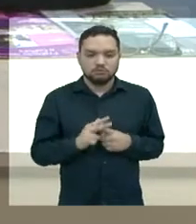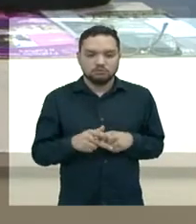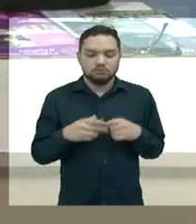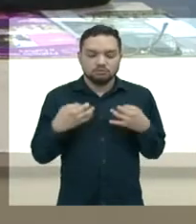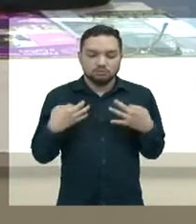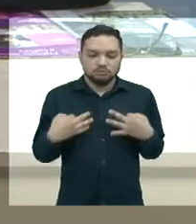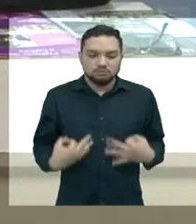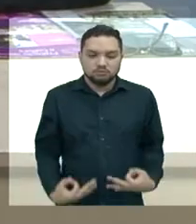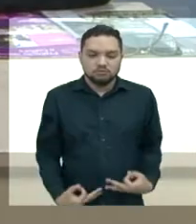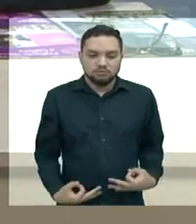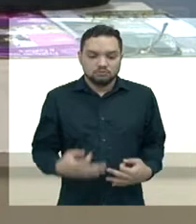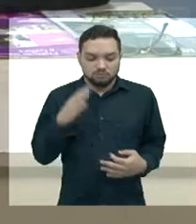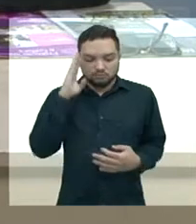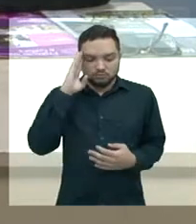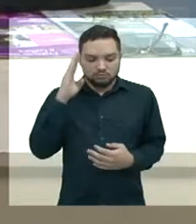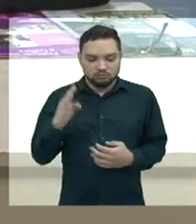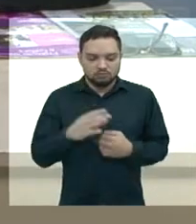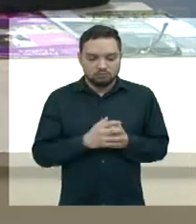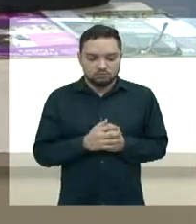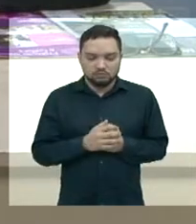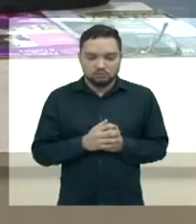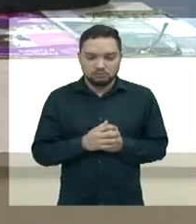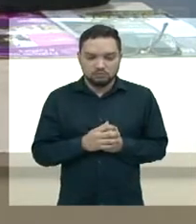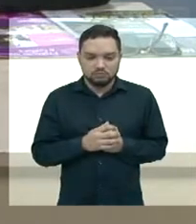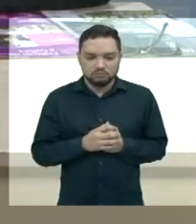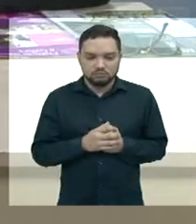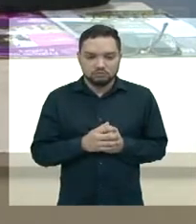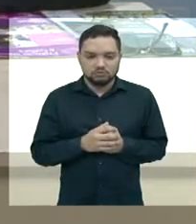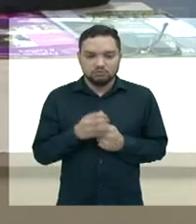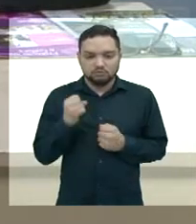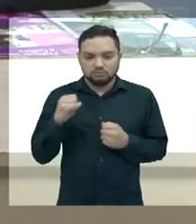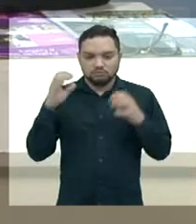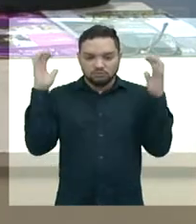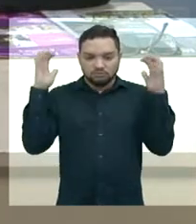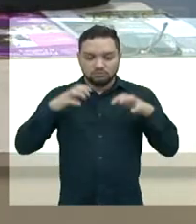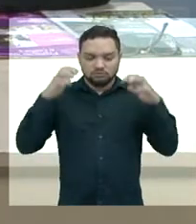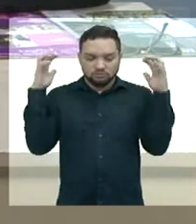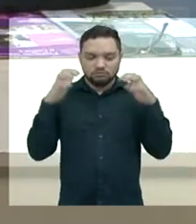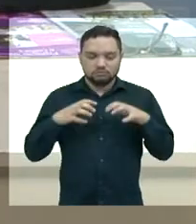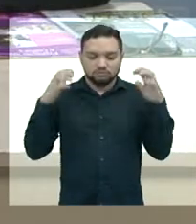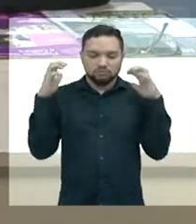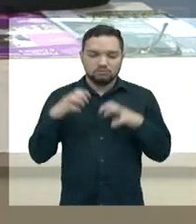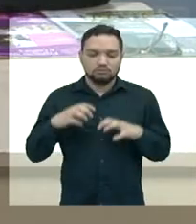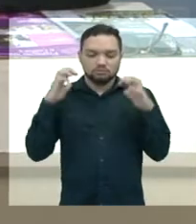correta, principalmente quando há um bom inverno, dos principais